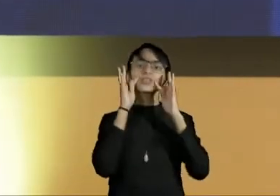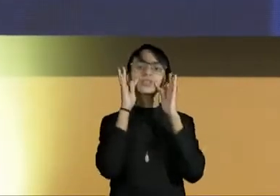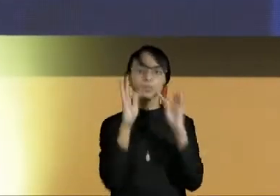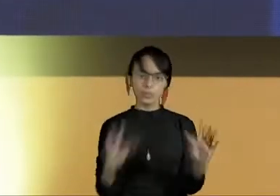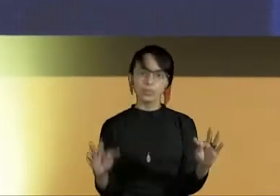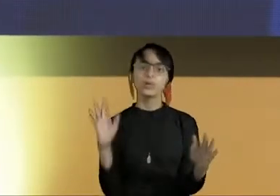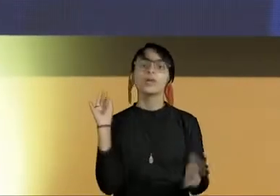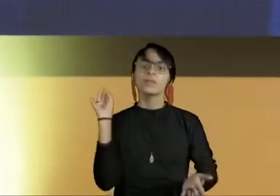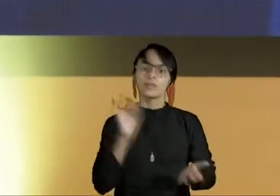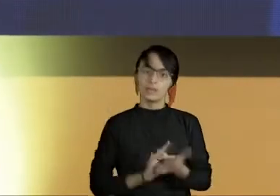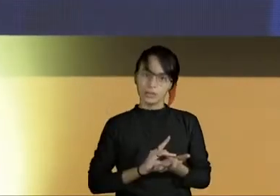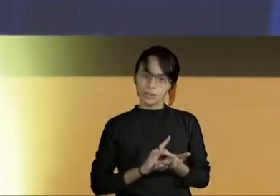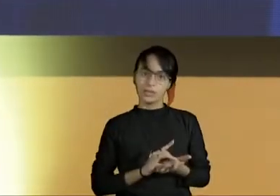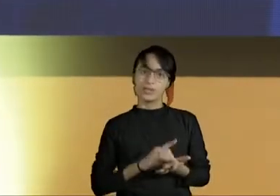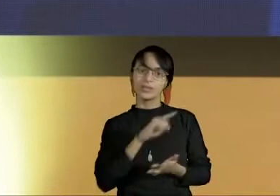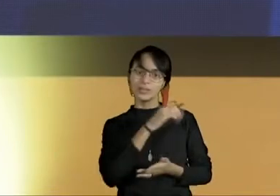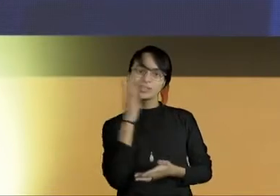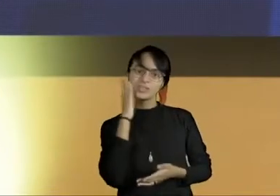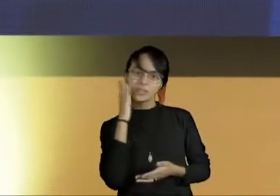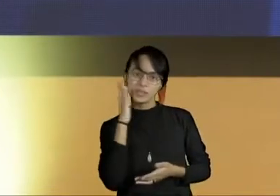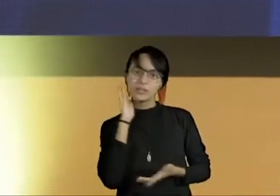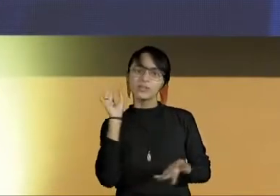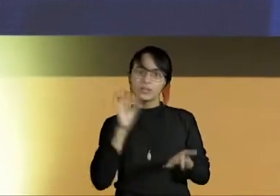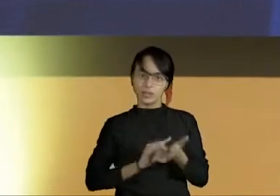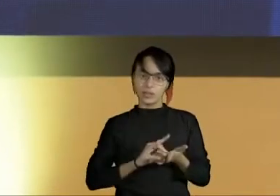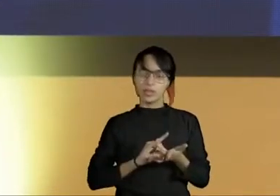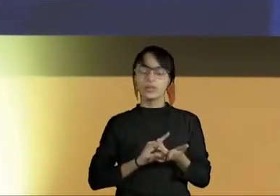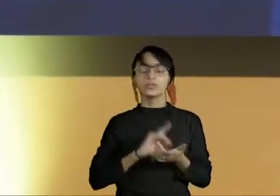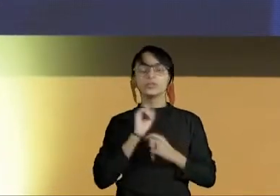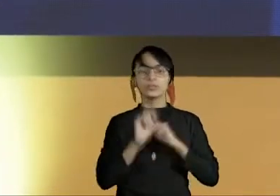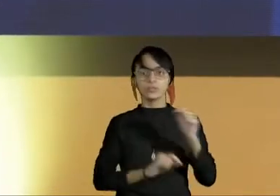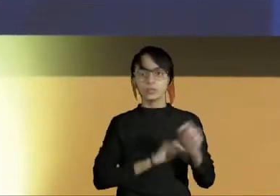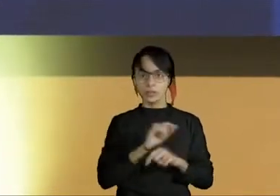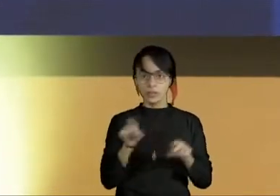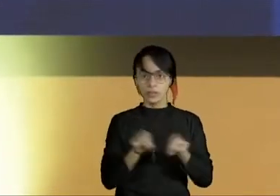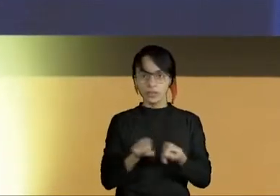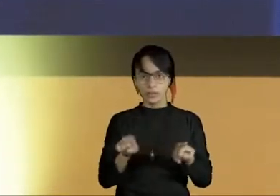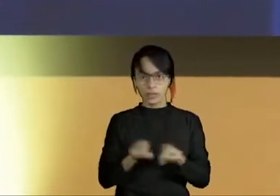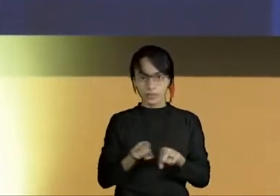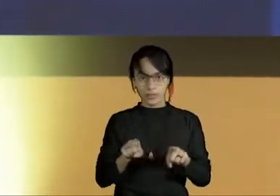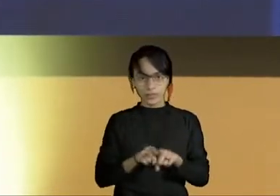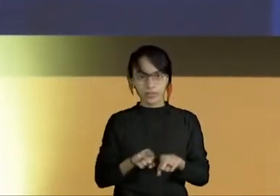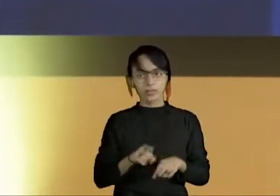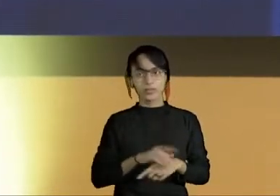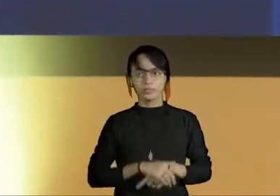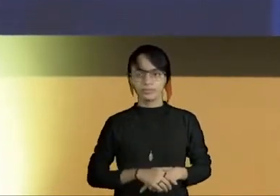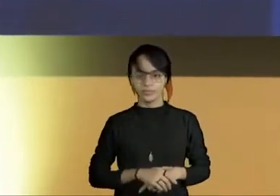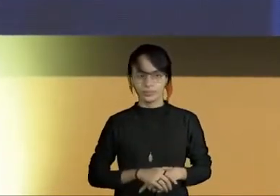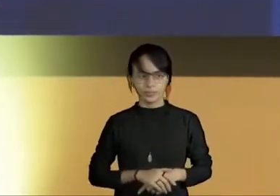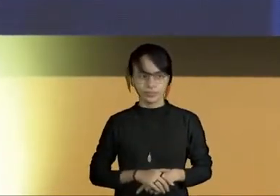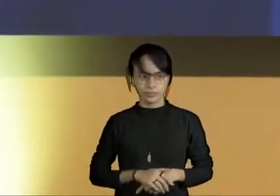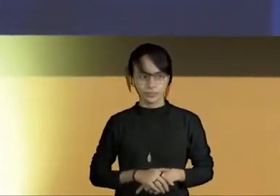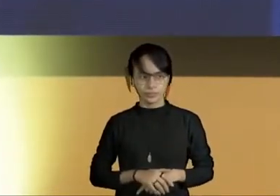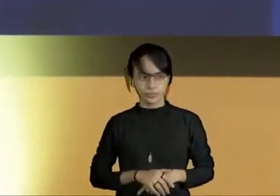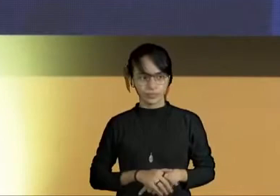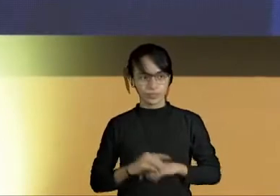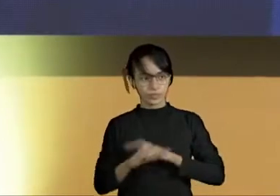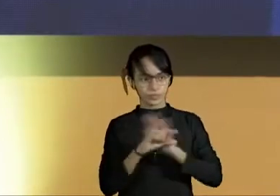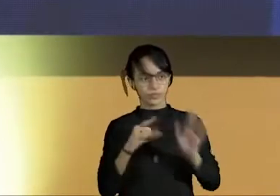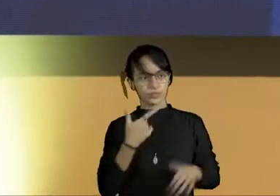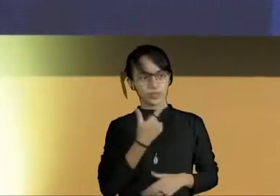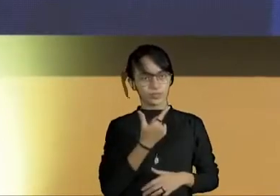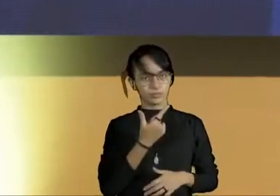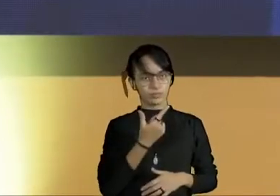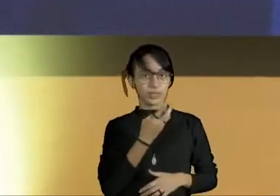testemunho é verdadeiro e ele sabe que é verdade o que diz, para que também vós o creais. Verso 36. E